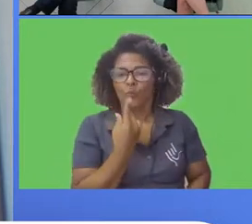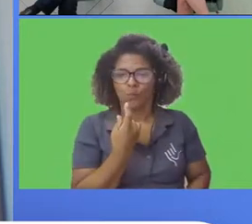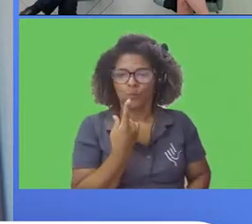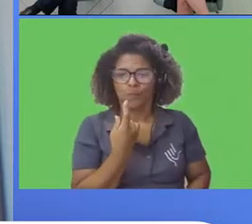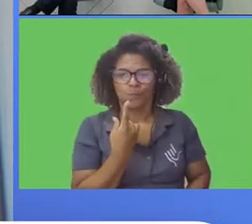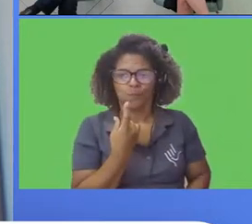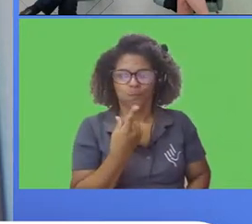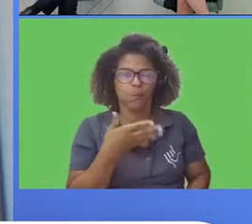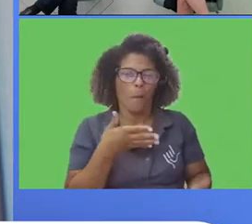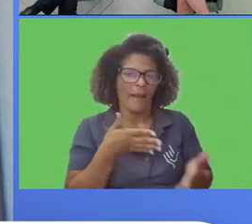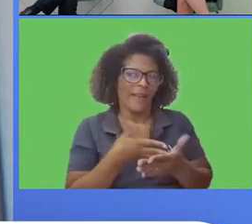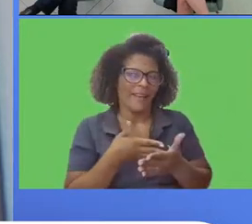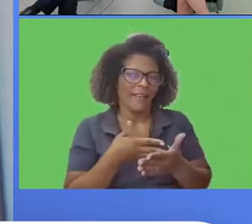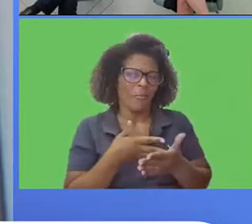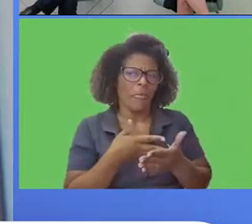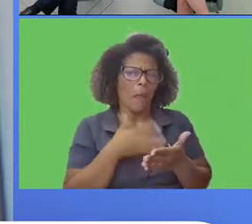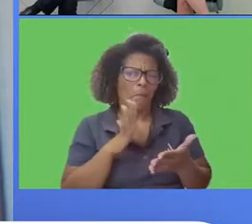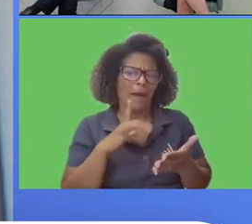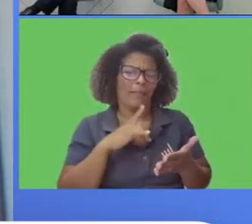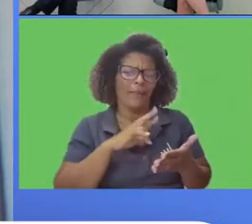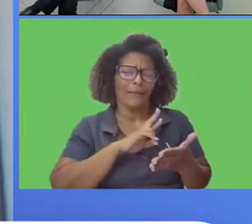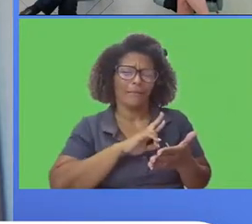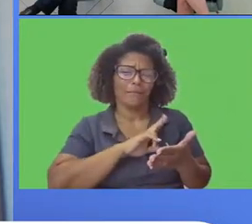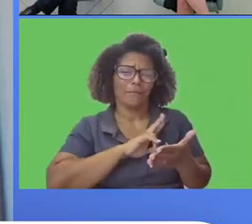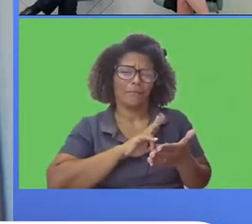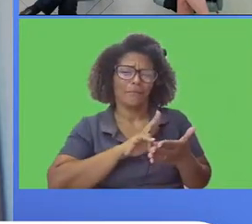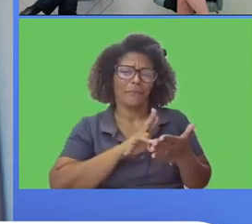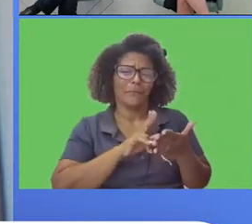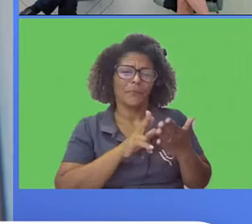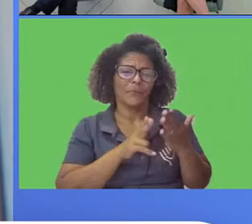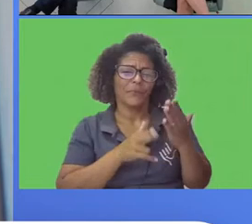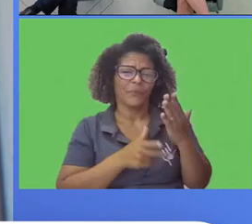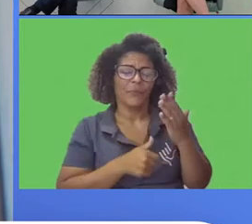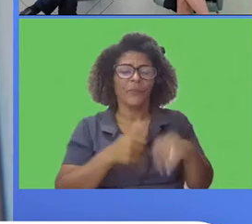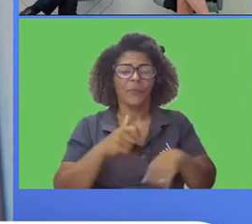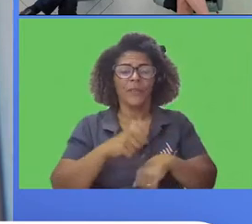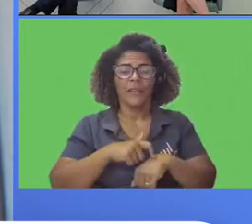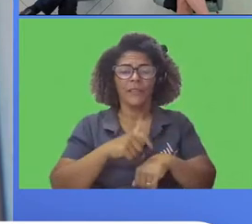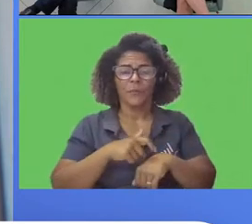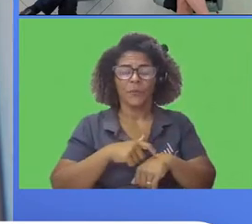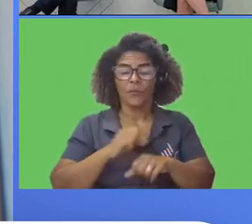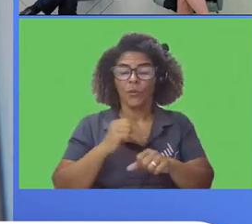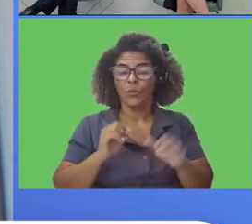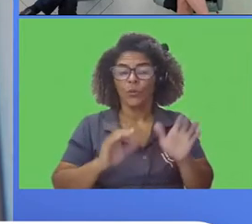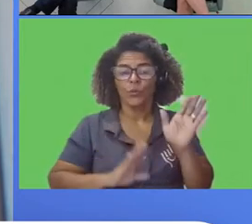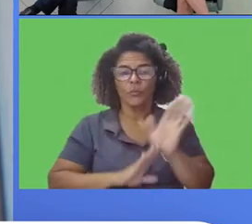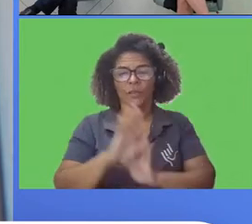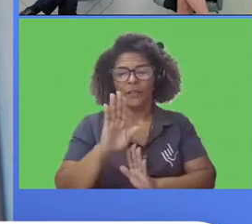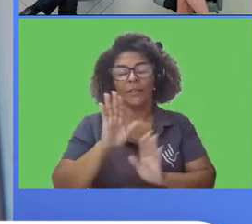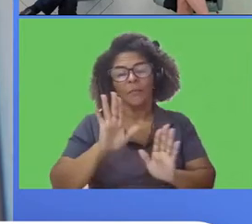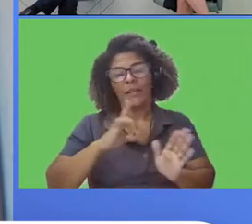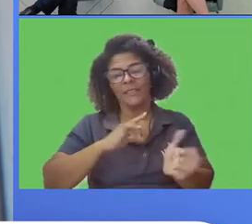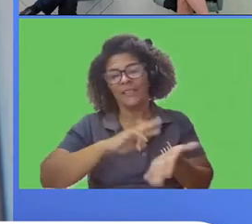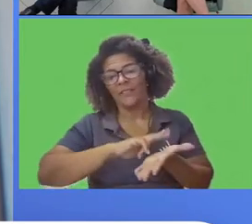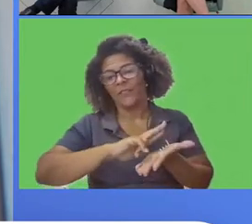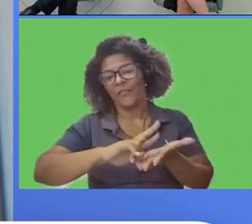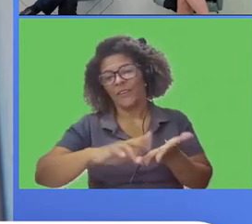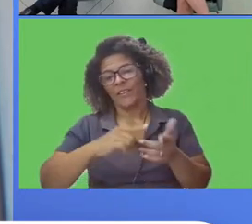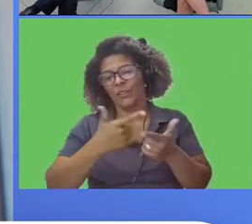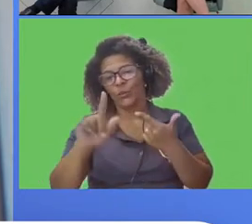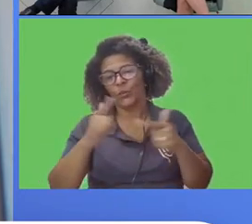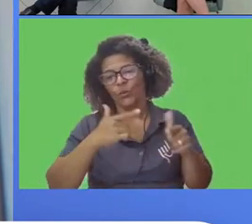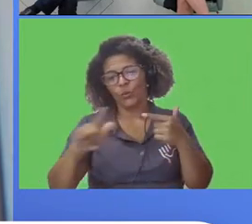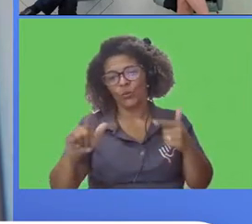dessas barreiras aí que foram, nesse momento, superadas. Mas existem várias outras, né? Aqui a gente